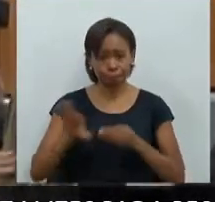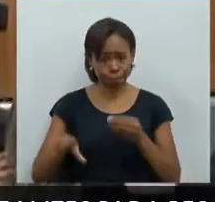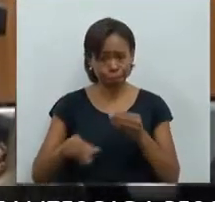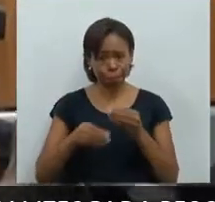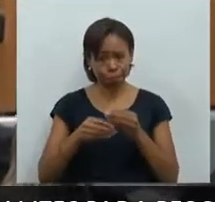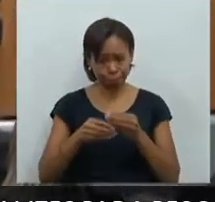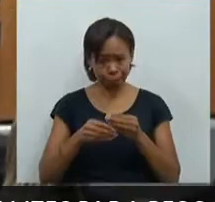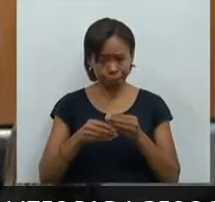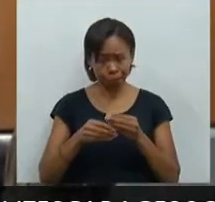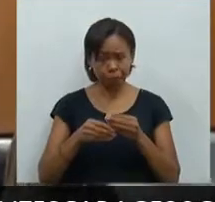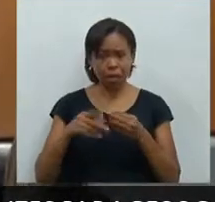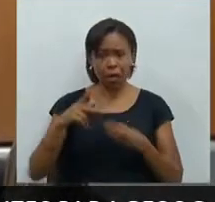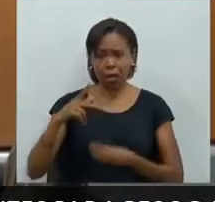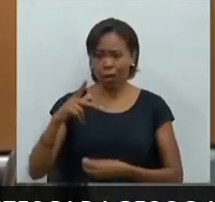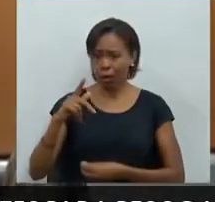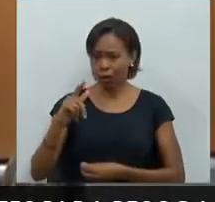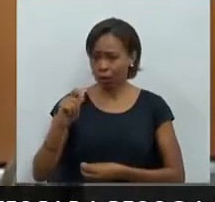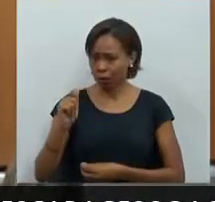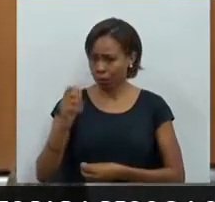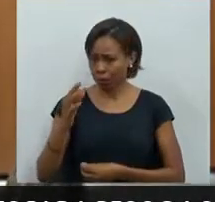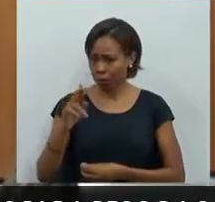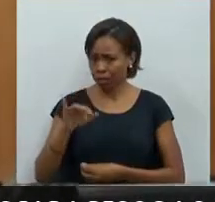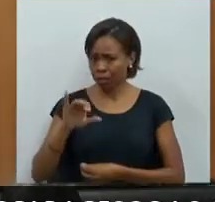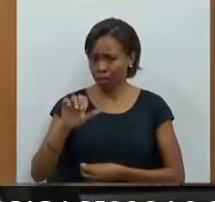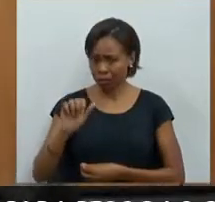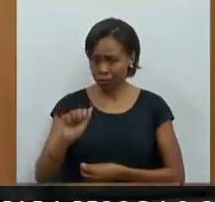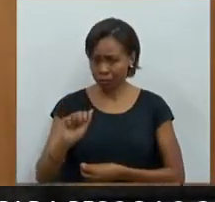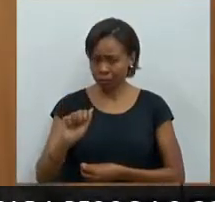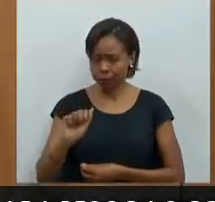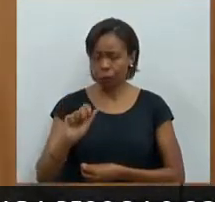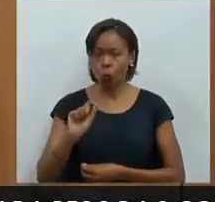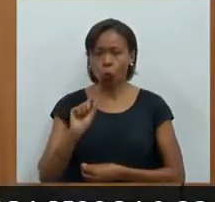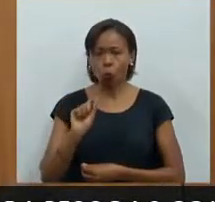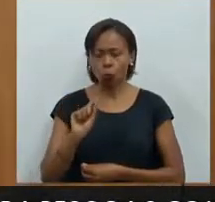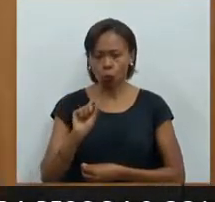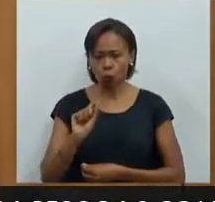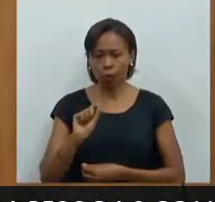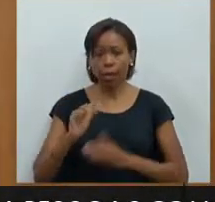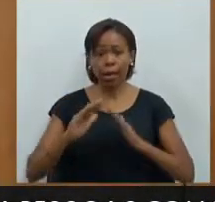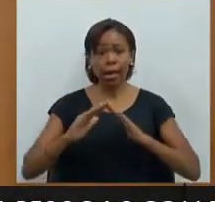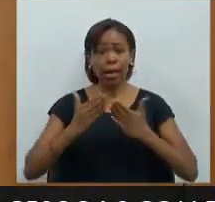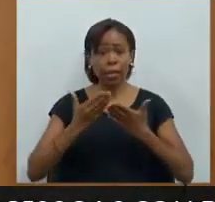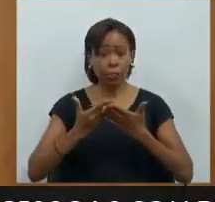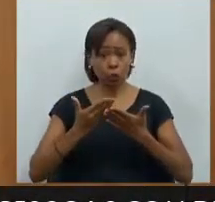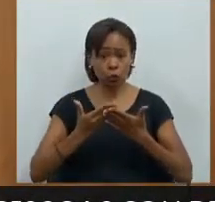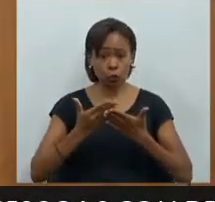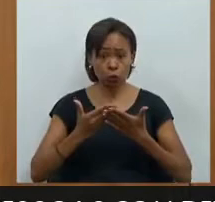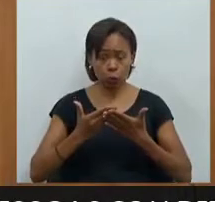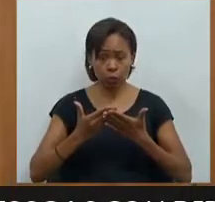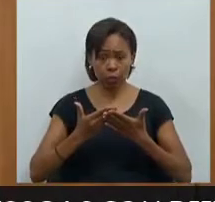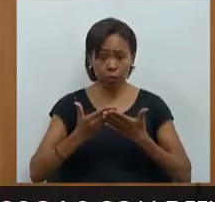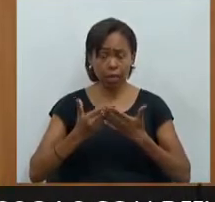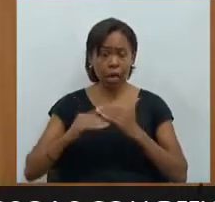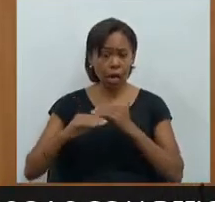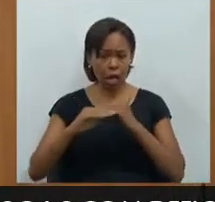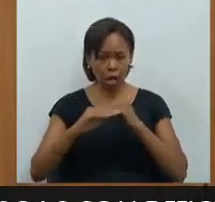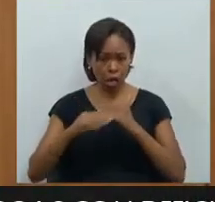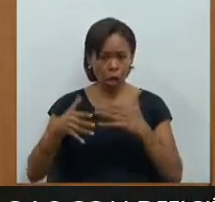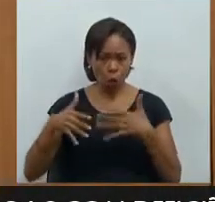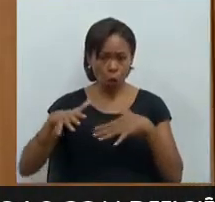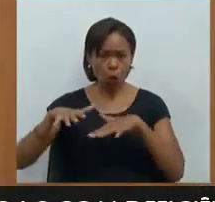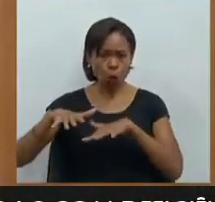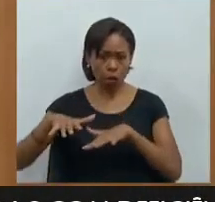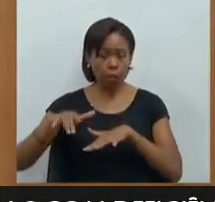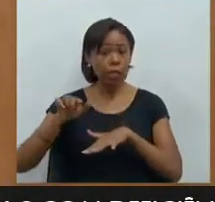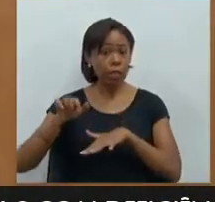para vocês, todas as nossas escolas regulares, elas que ofertam, né, os cursos